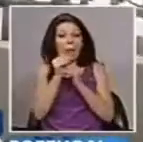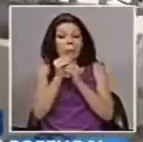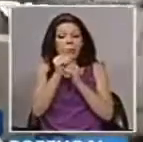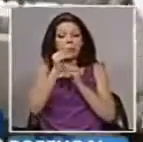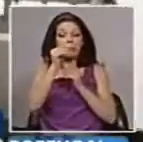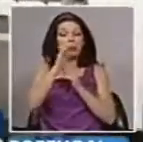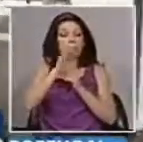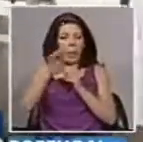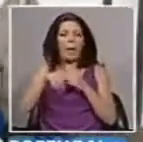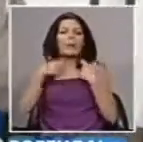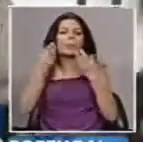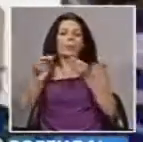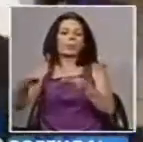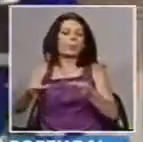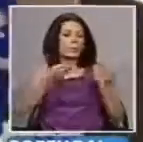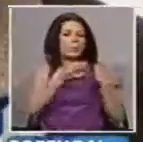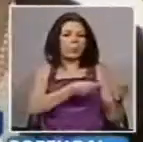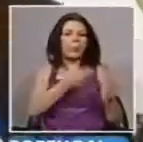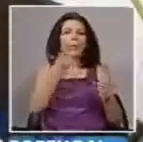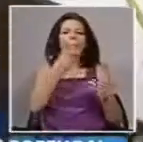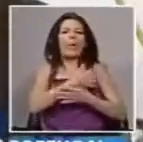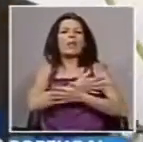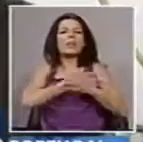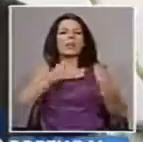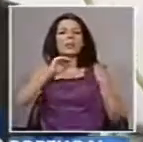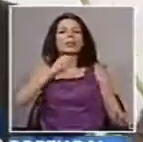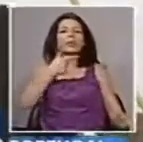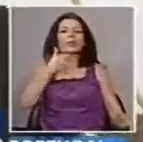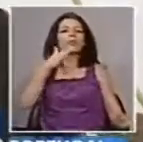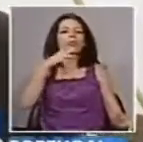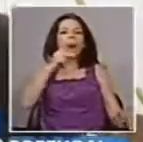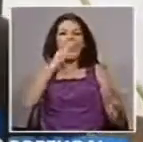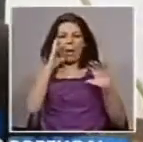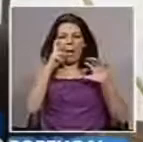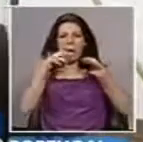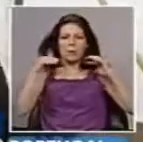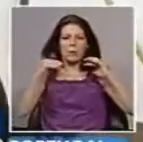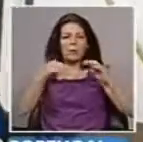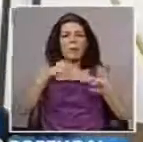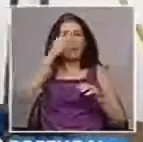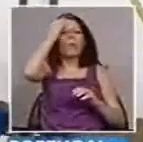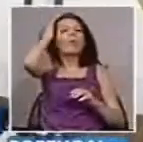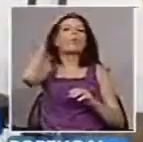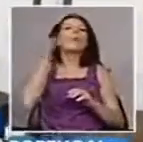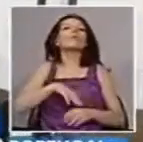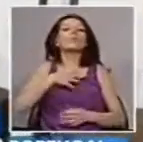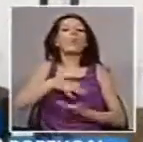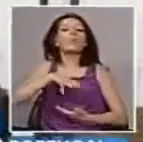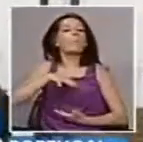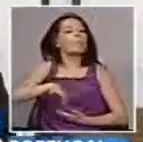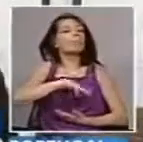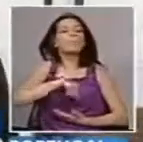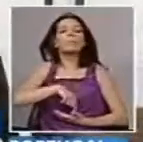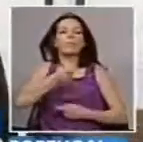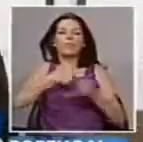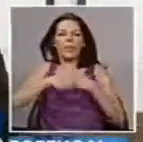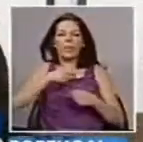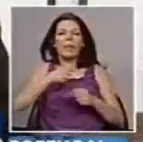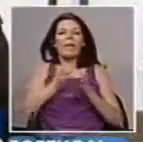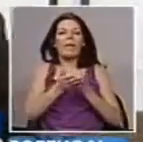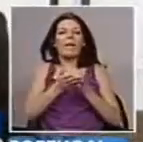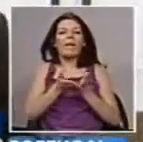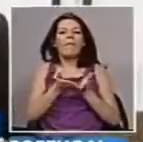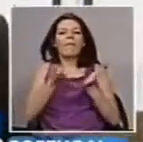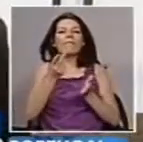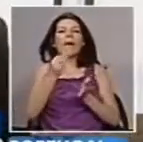avançam para as duas grandes estufas desta empresa de ervas aromáticas, uma empresa que vende